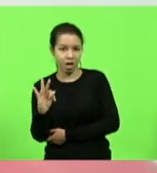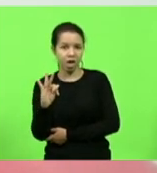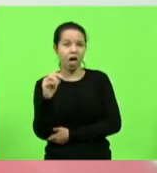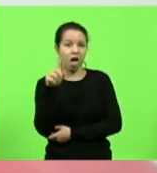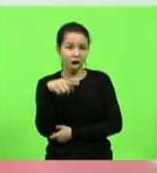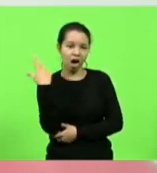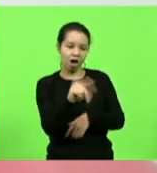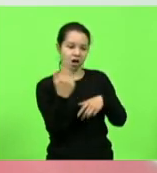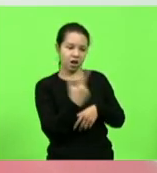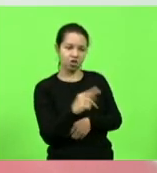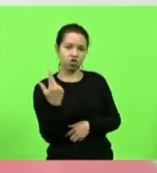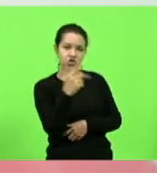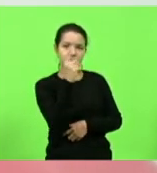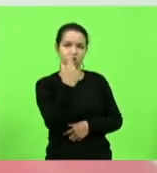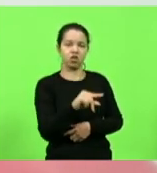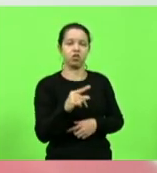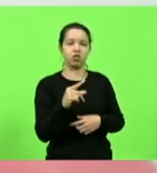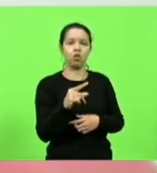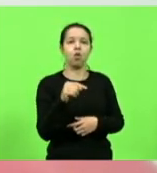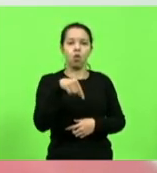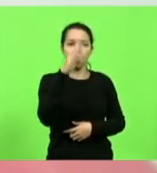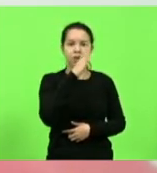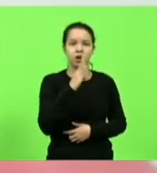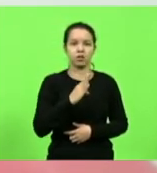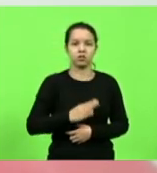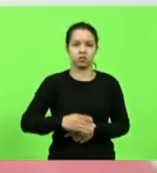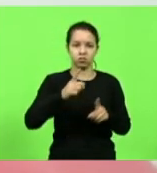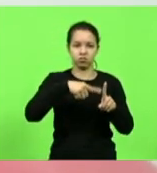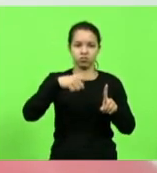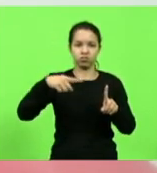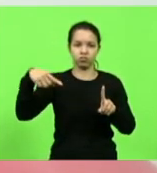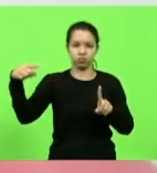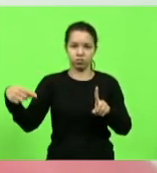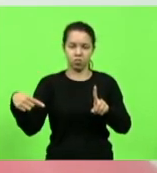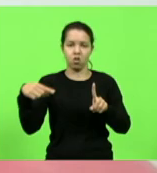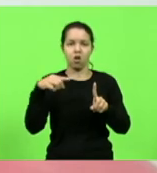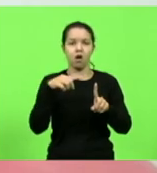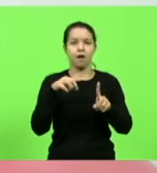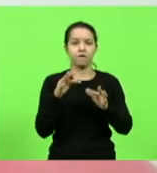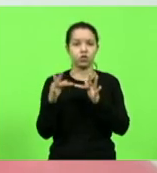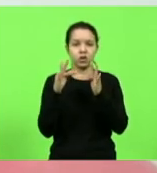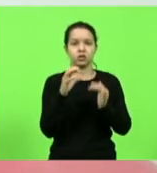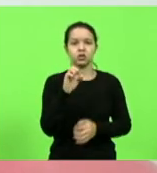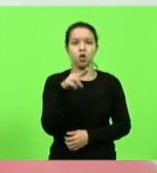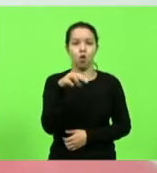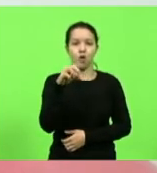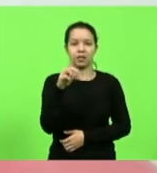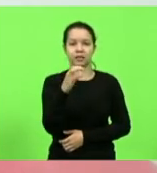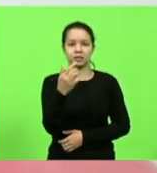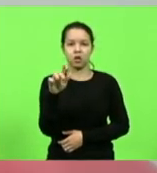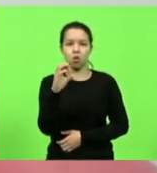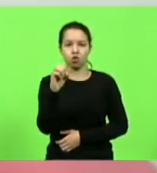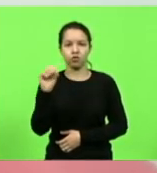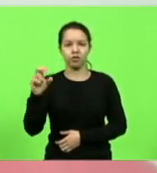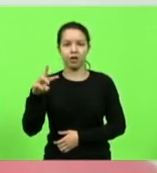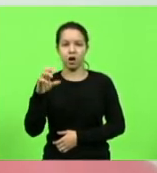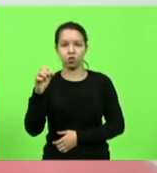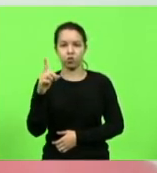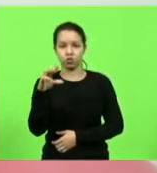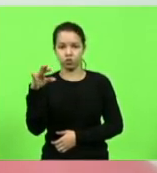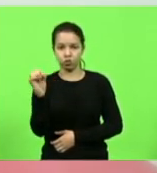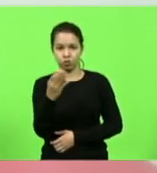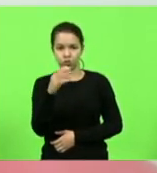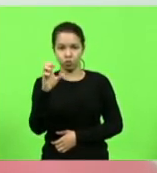Fundação Oswaldo Cruz, Secretarias de Atenção Primária em Saúde e de Vigilância em Saúde do Ministério